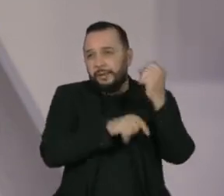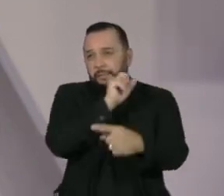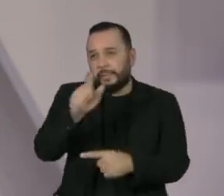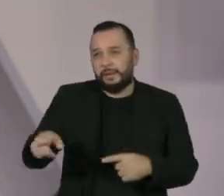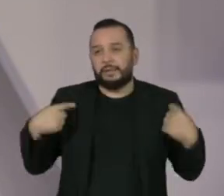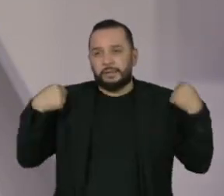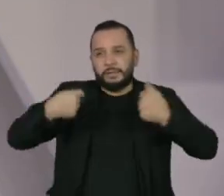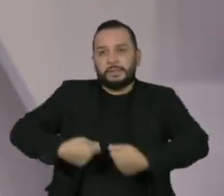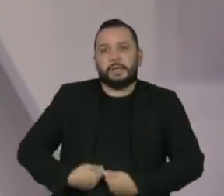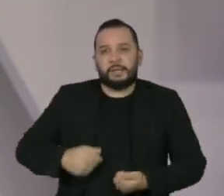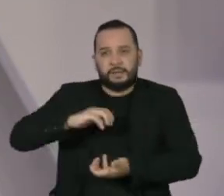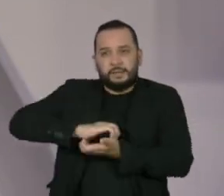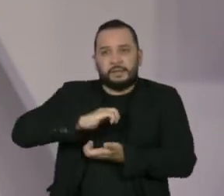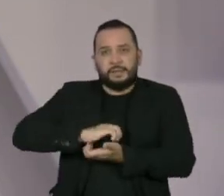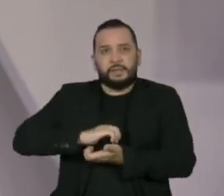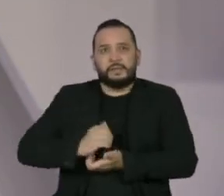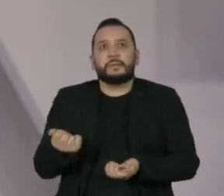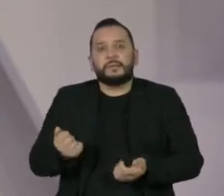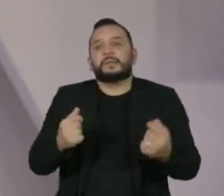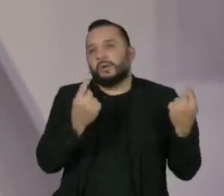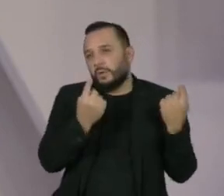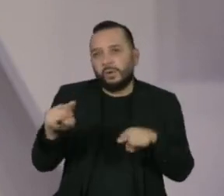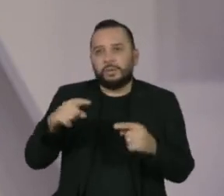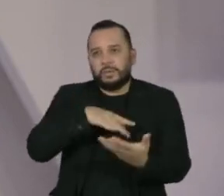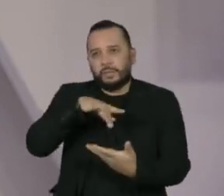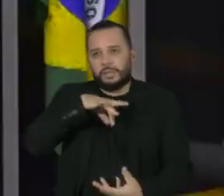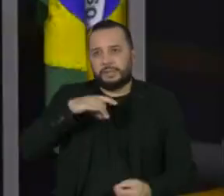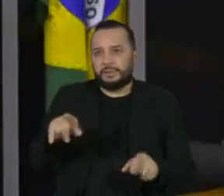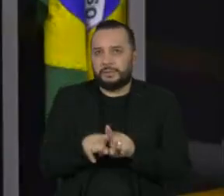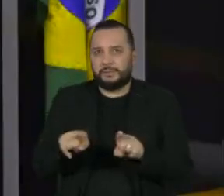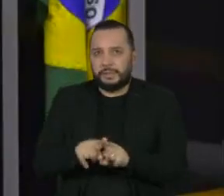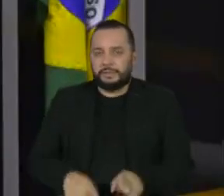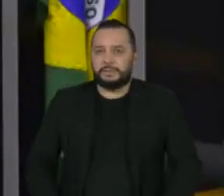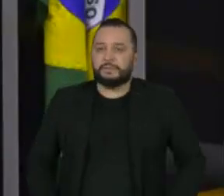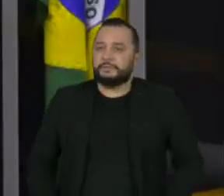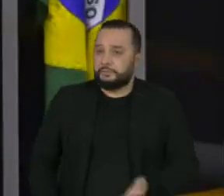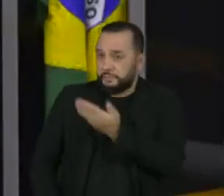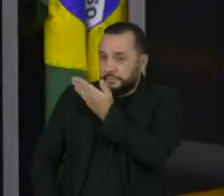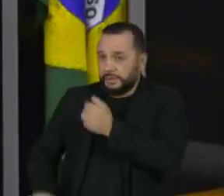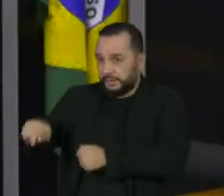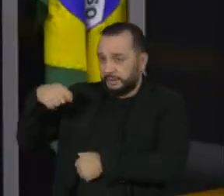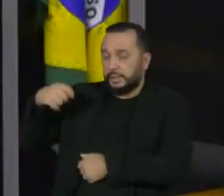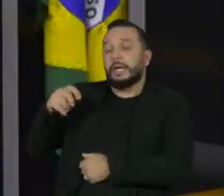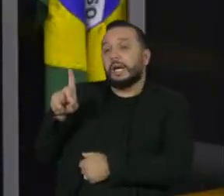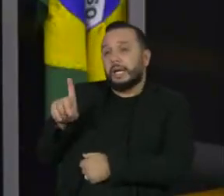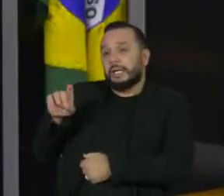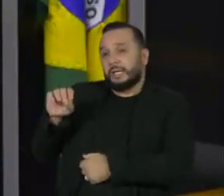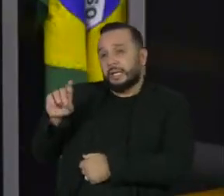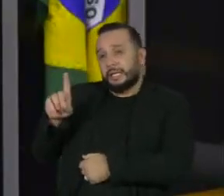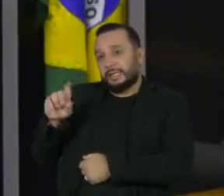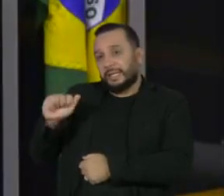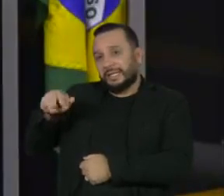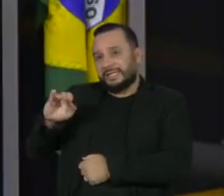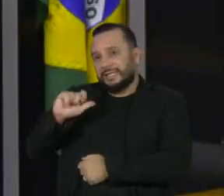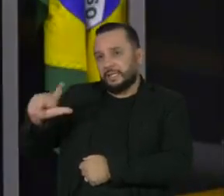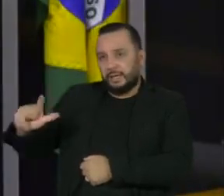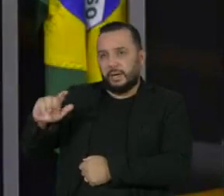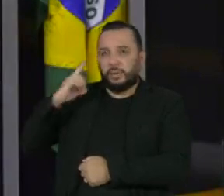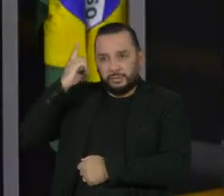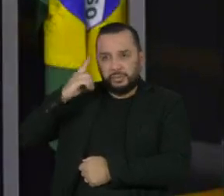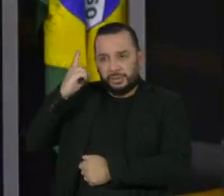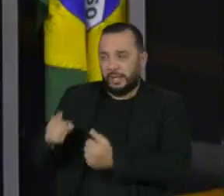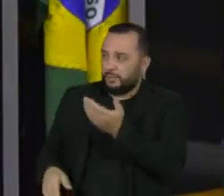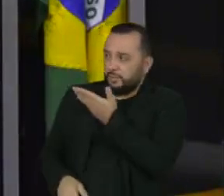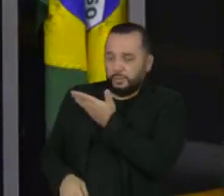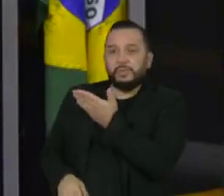do STF estímulo atos antidemocráticos a ação resultou na condenação de